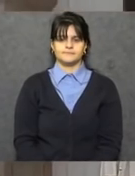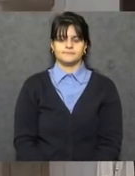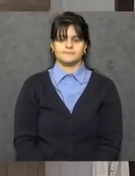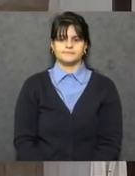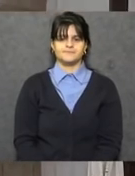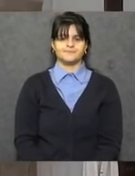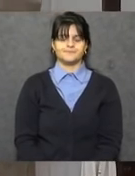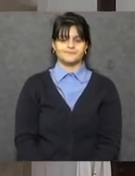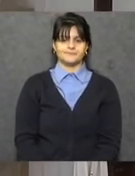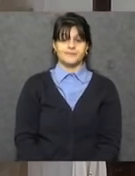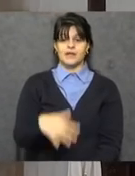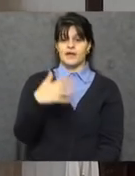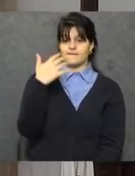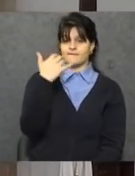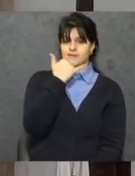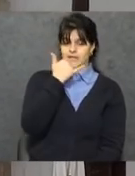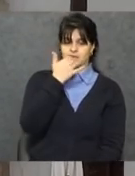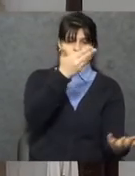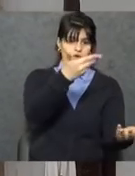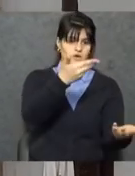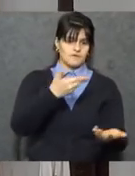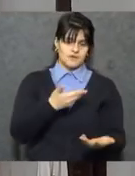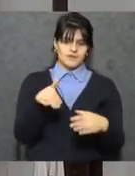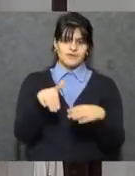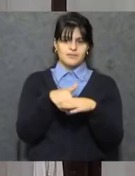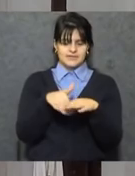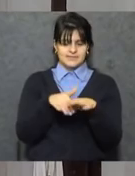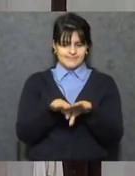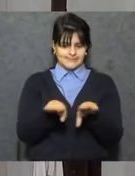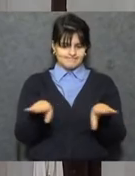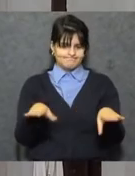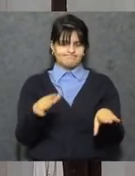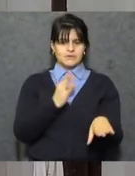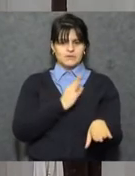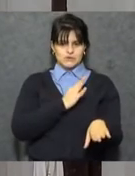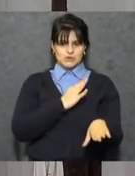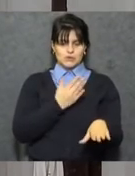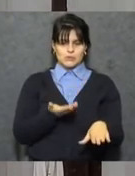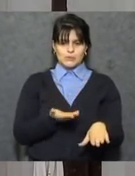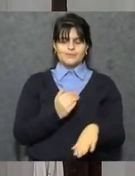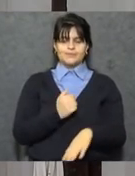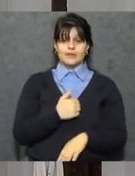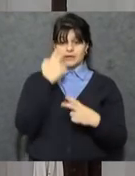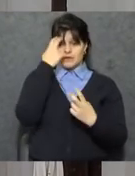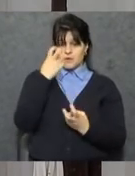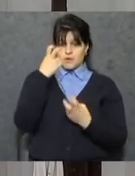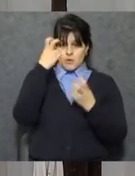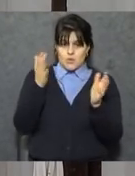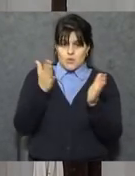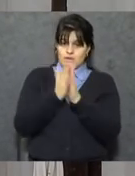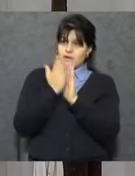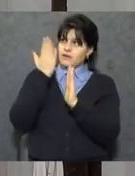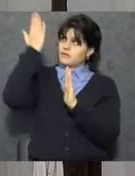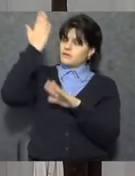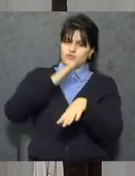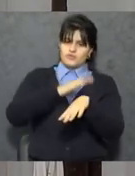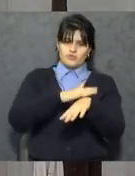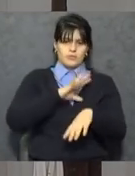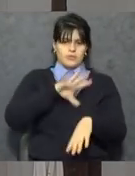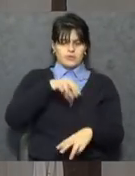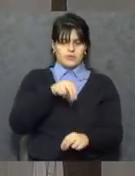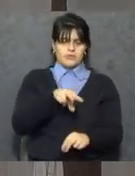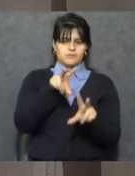Felizes os convidados para a ceia do Senhor. Eis o Cordeiro de Deus que tira o pecado do mundo. Senhor,